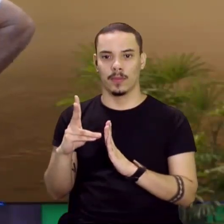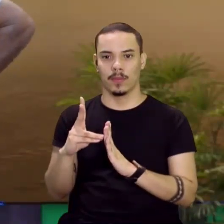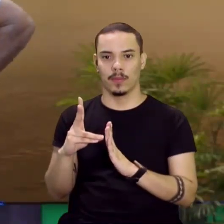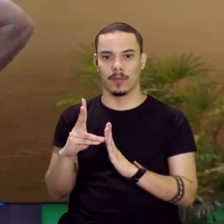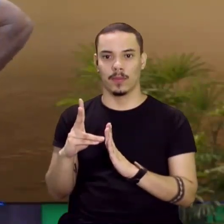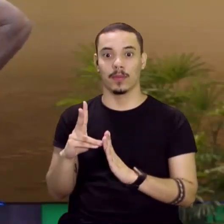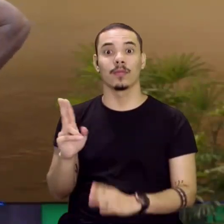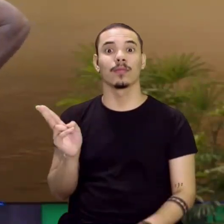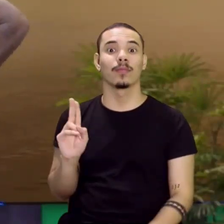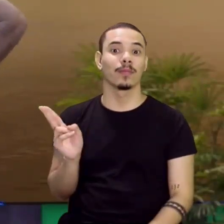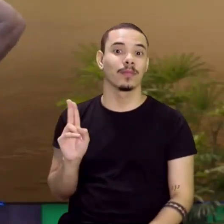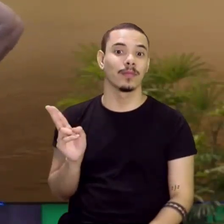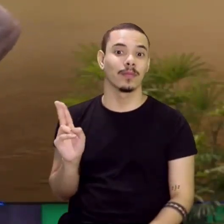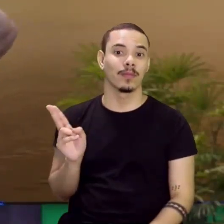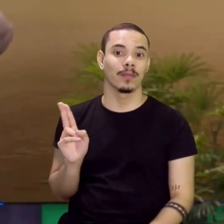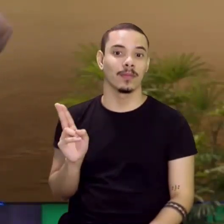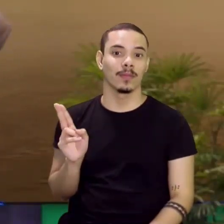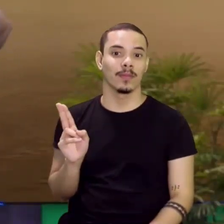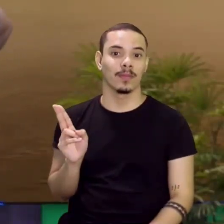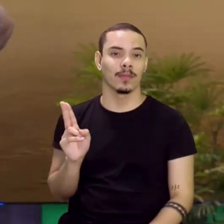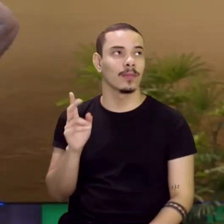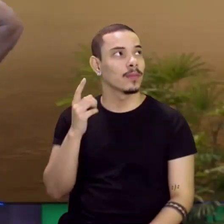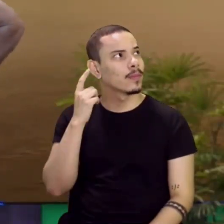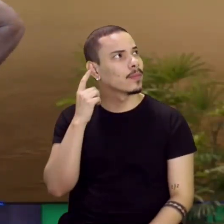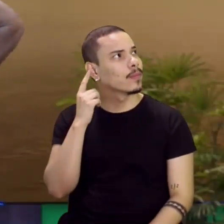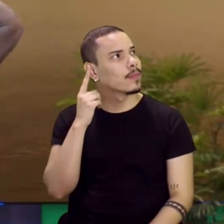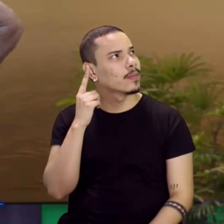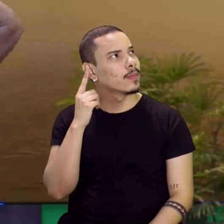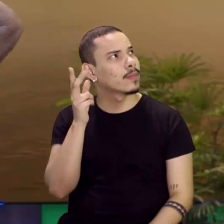Professor, fala, meu filho, o que foi? Deixa eu ver o que estamos